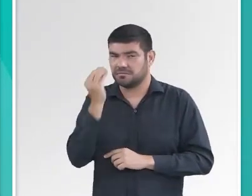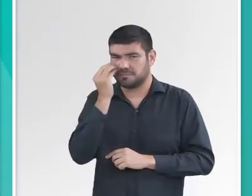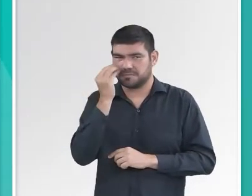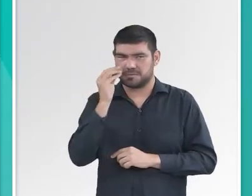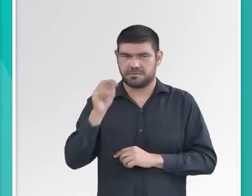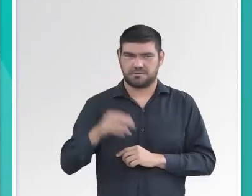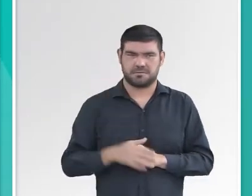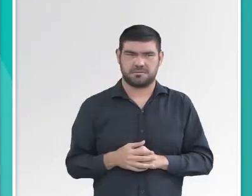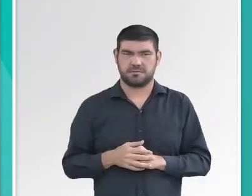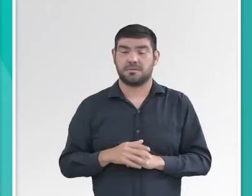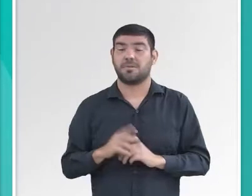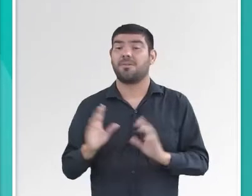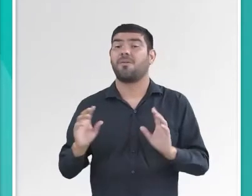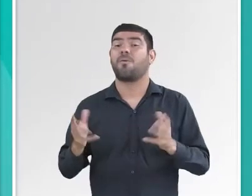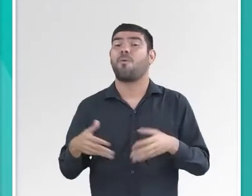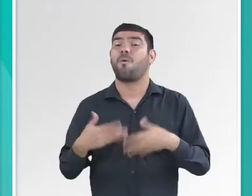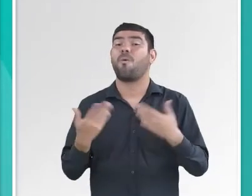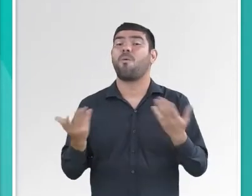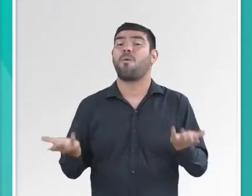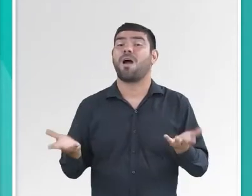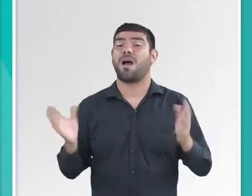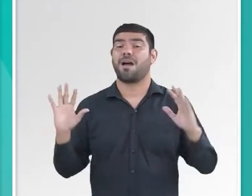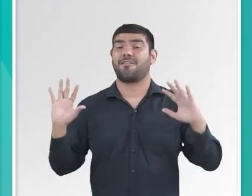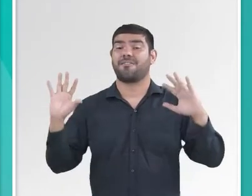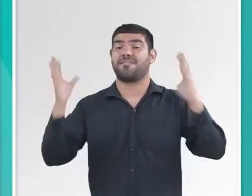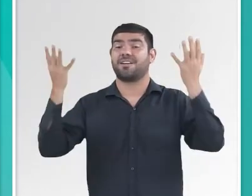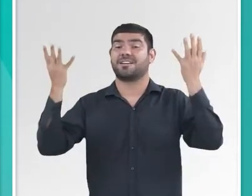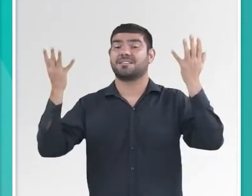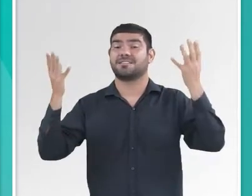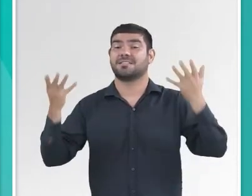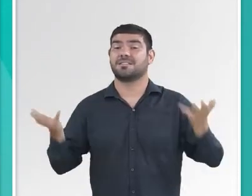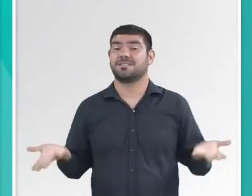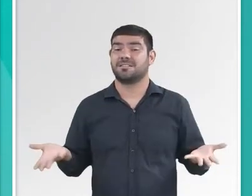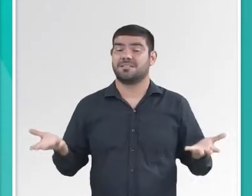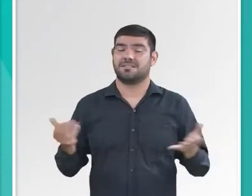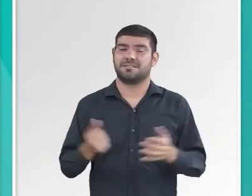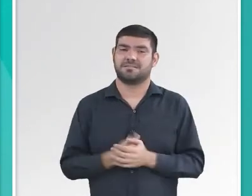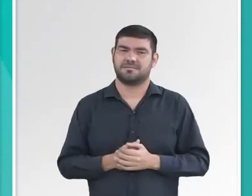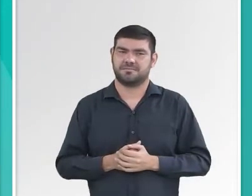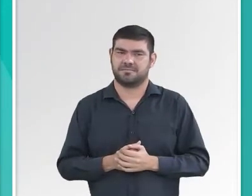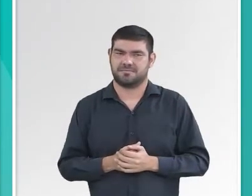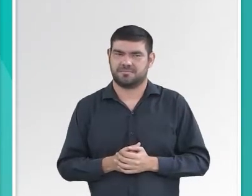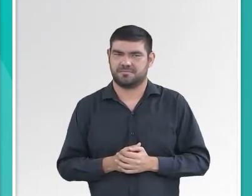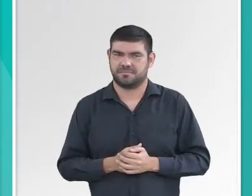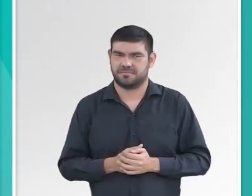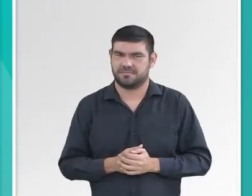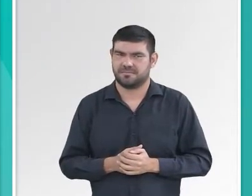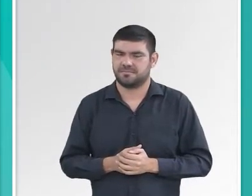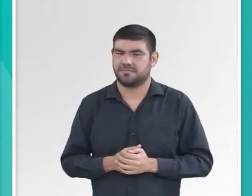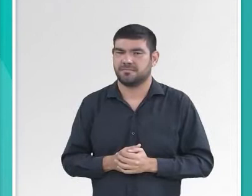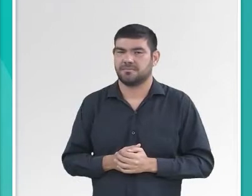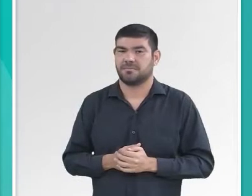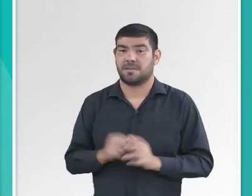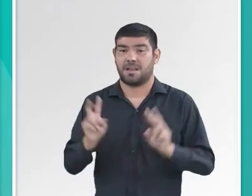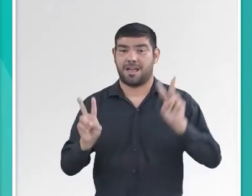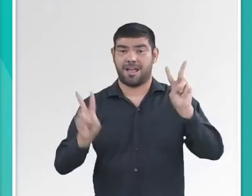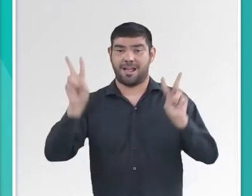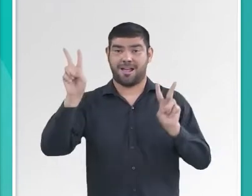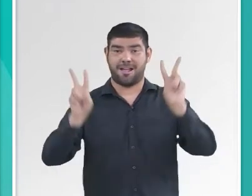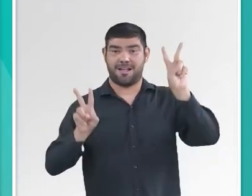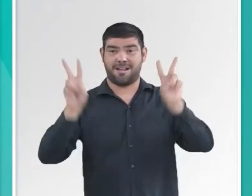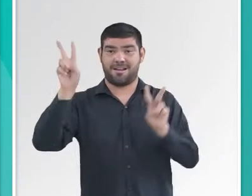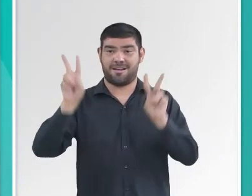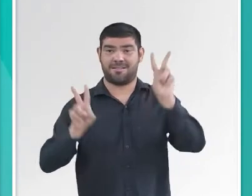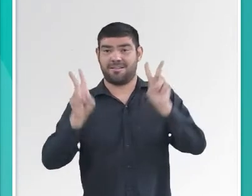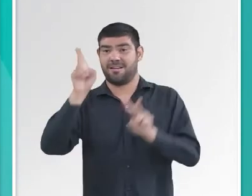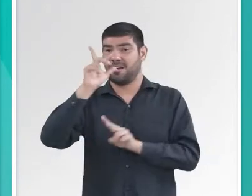qual é a festa, qual é o objeto dessa resenha? É exatamente o quê? A banda da bica, que a gente